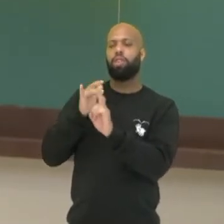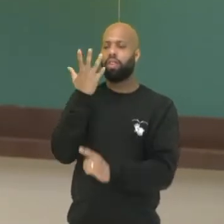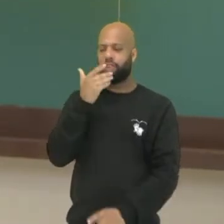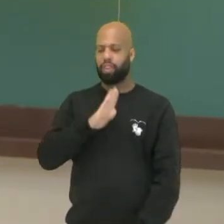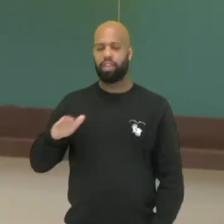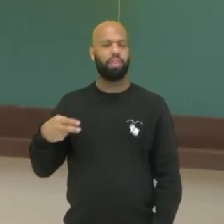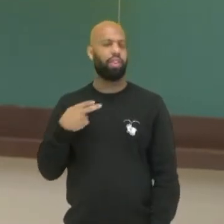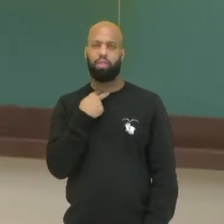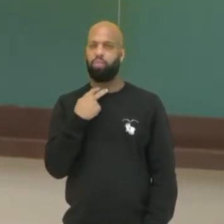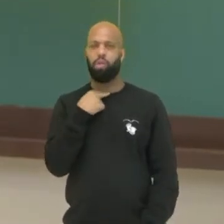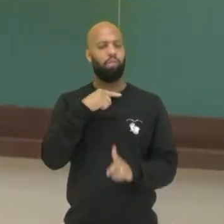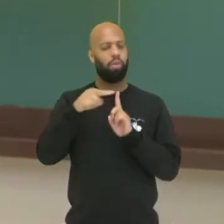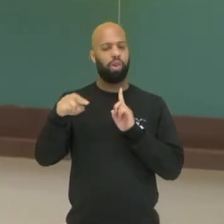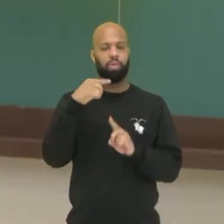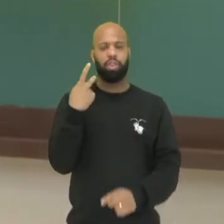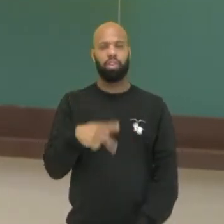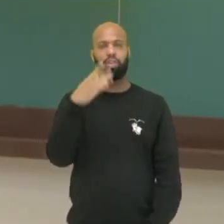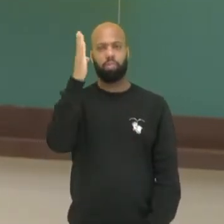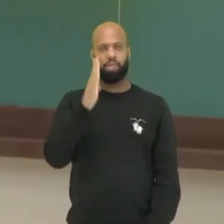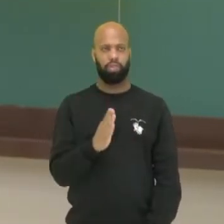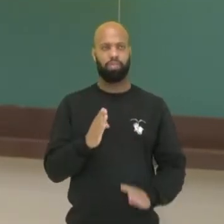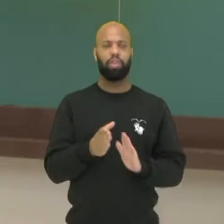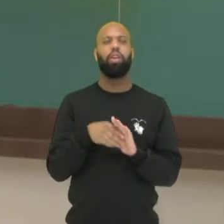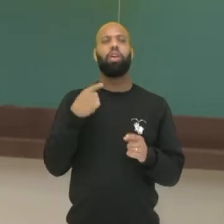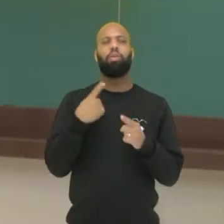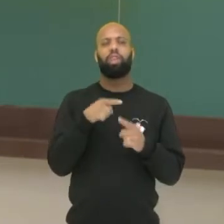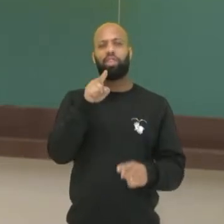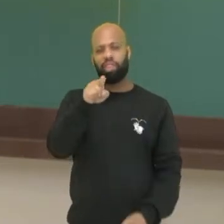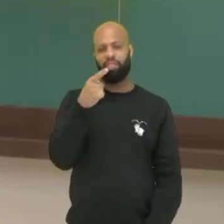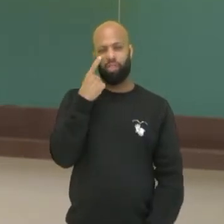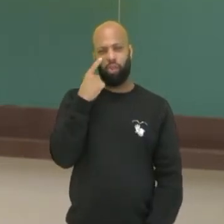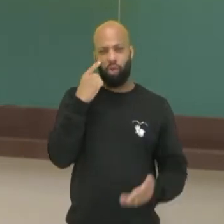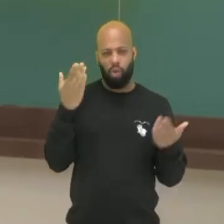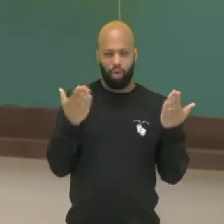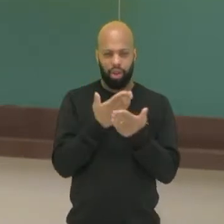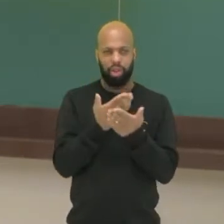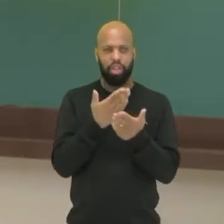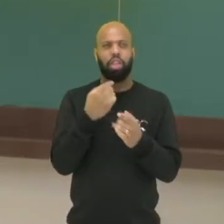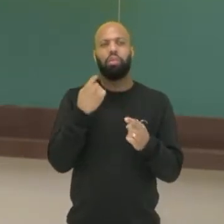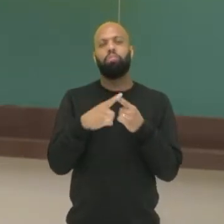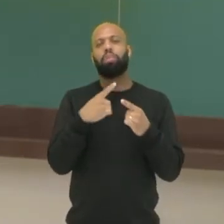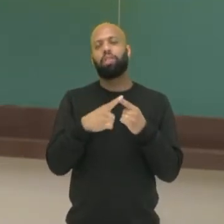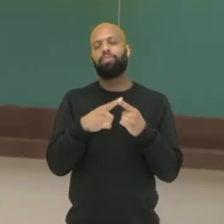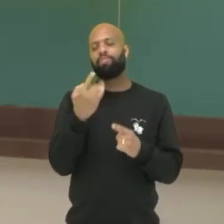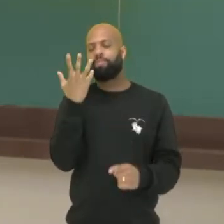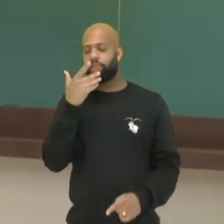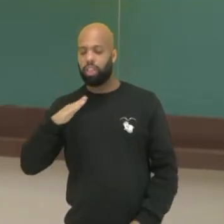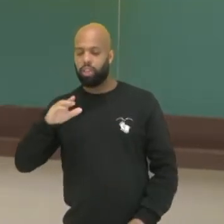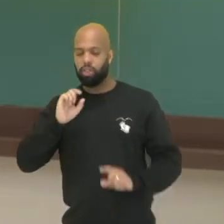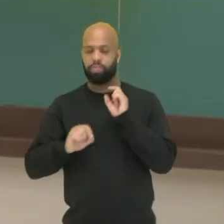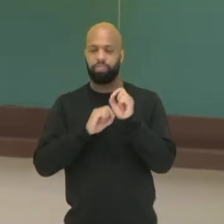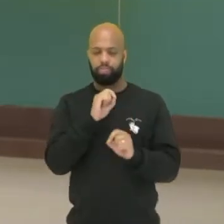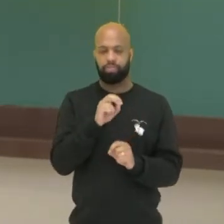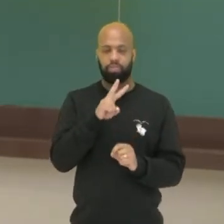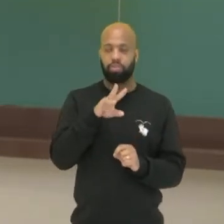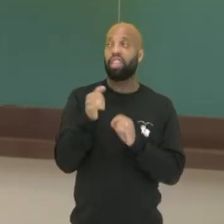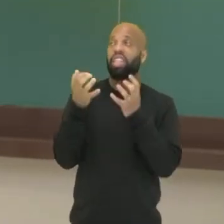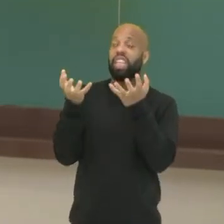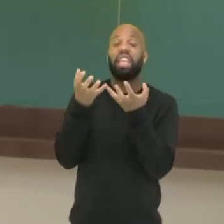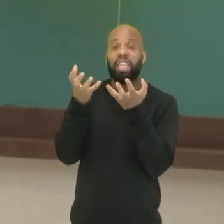permitida. Porque a criança, vamos ver aqui durante a aula, as crianças acabam sendo mais